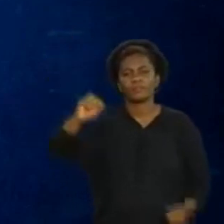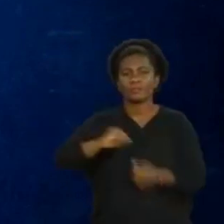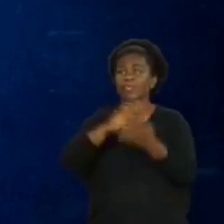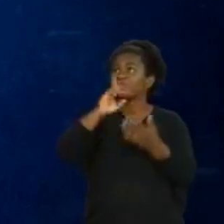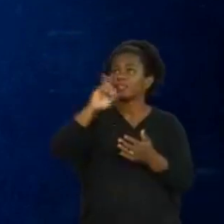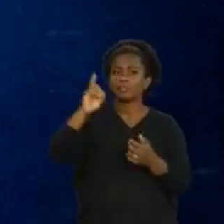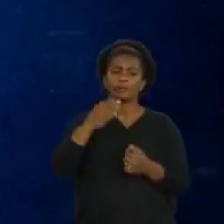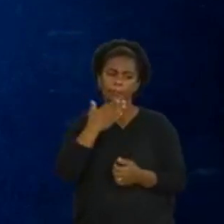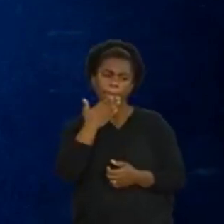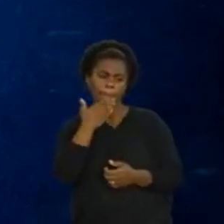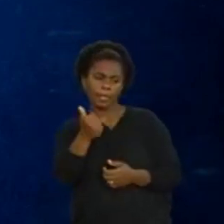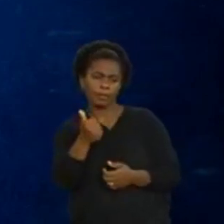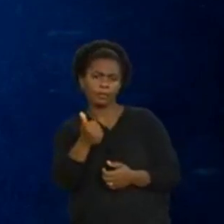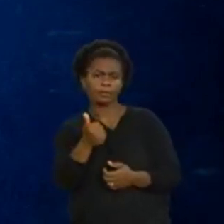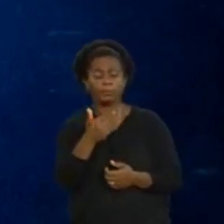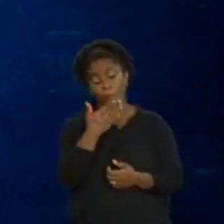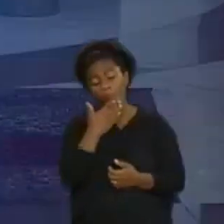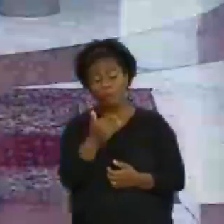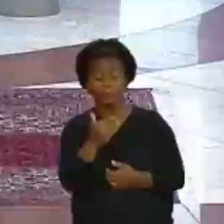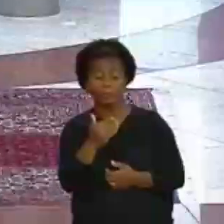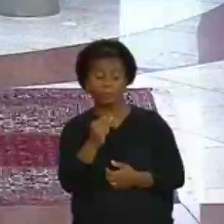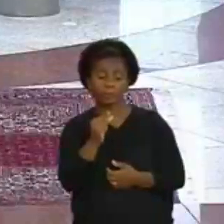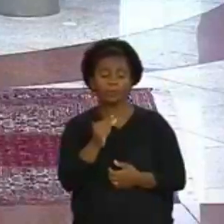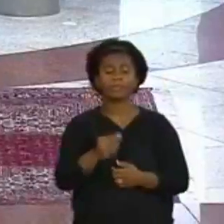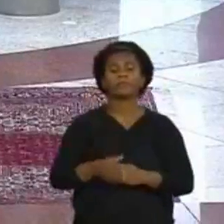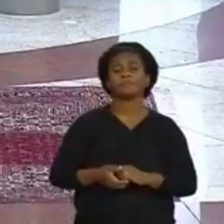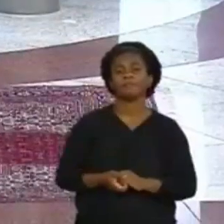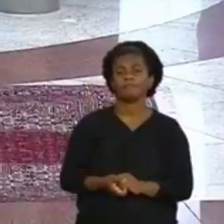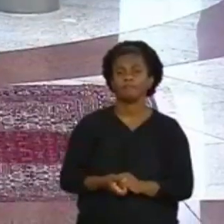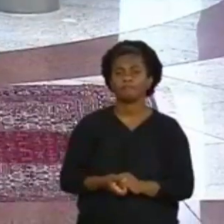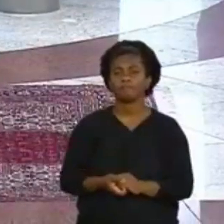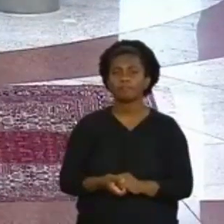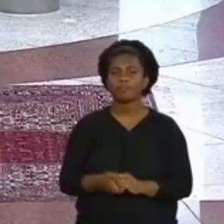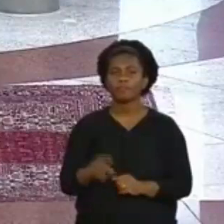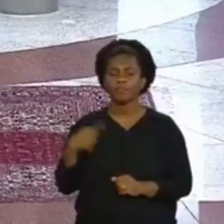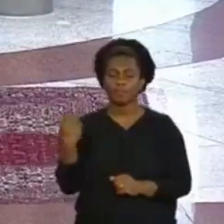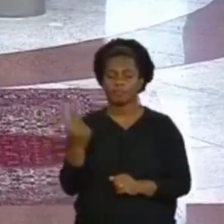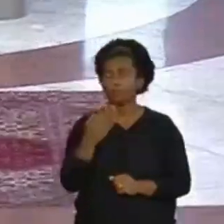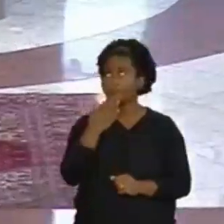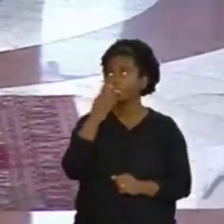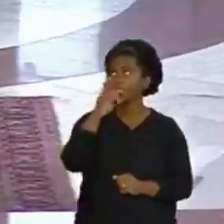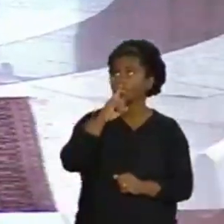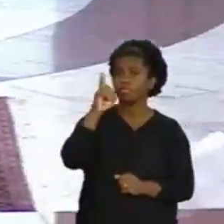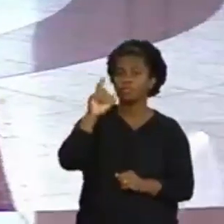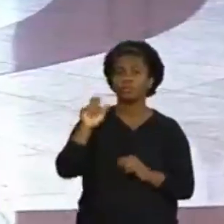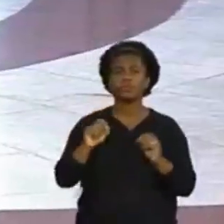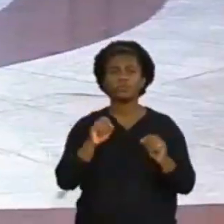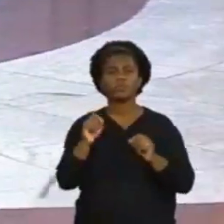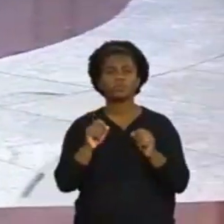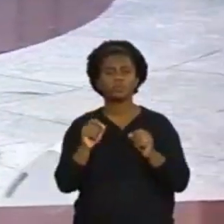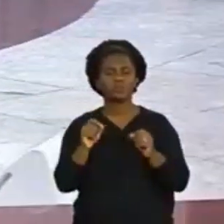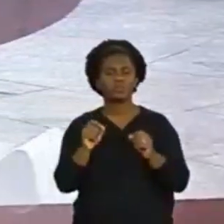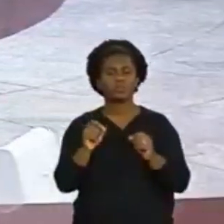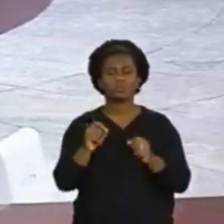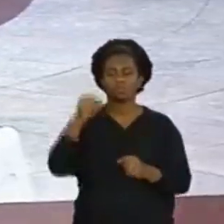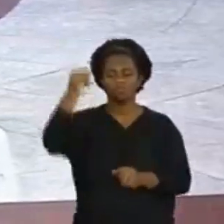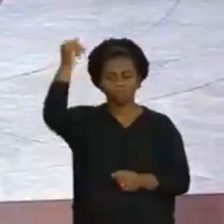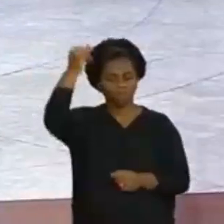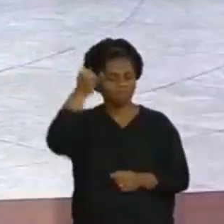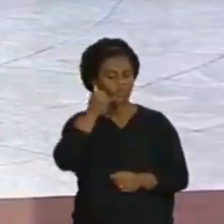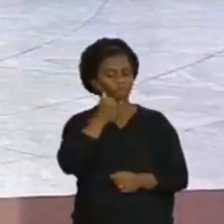graças a Deus, melhorou. Nós vamos pedir a Deus que fale conosco